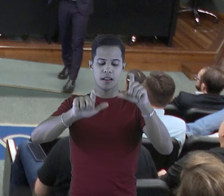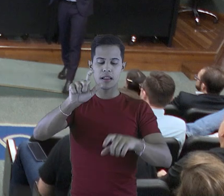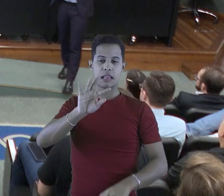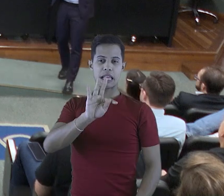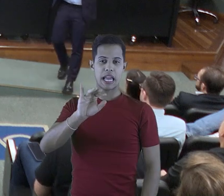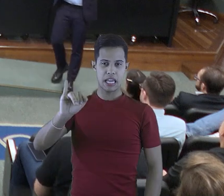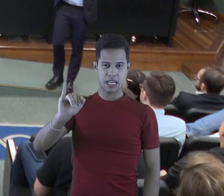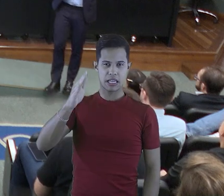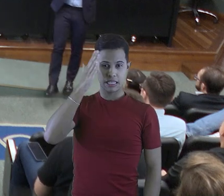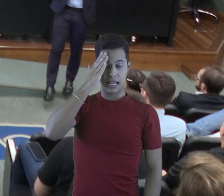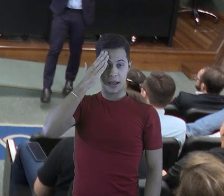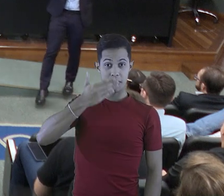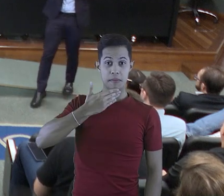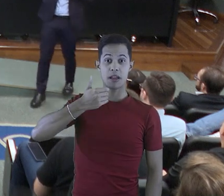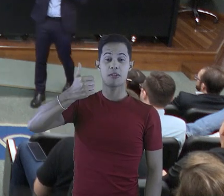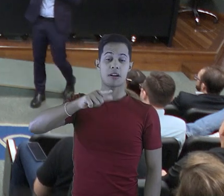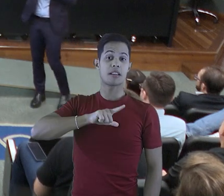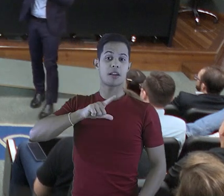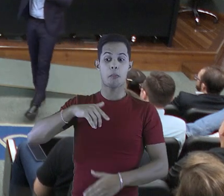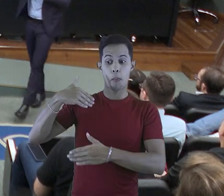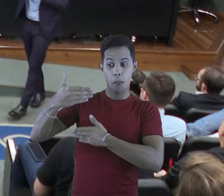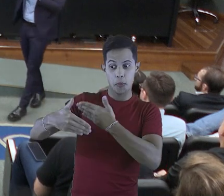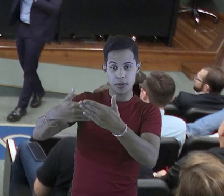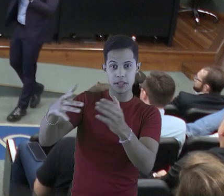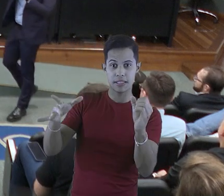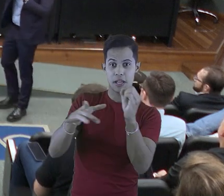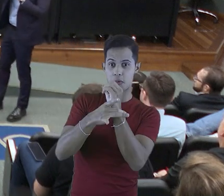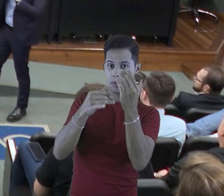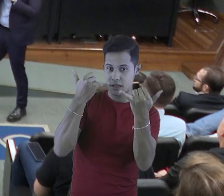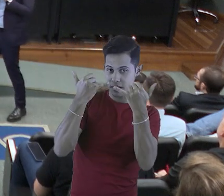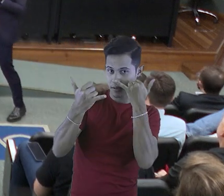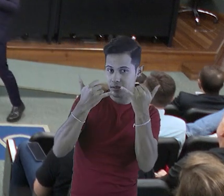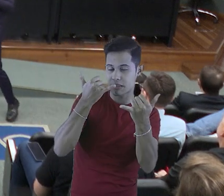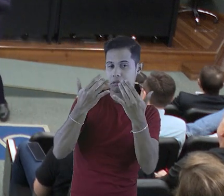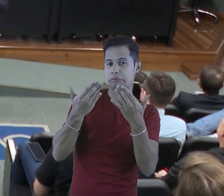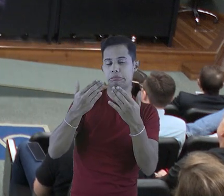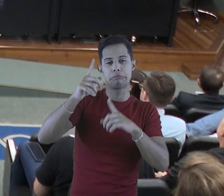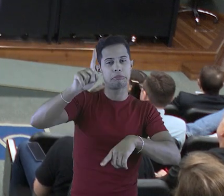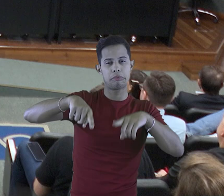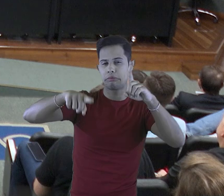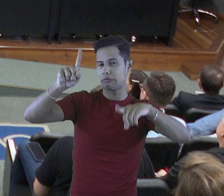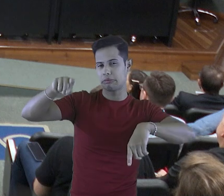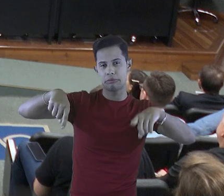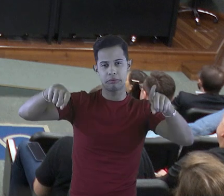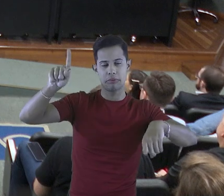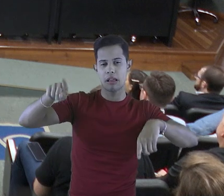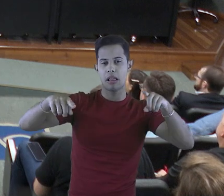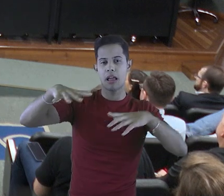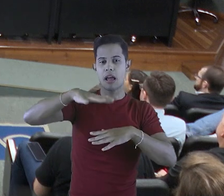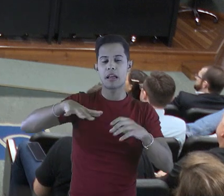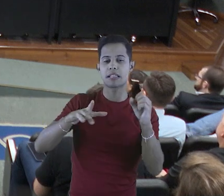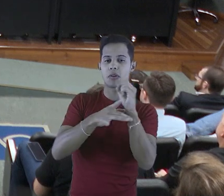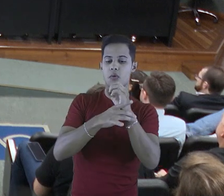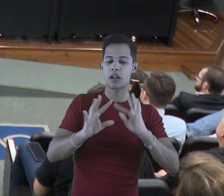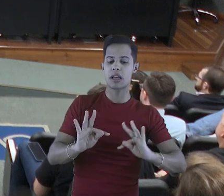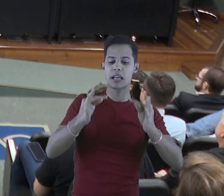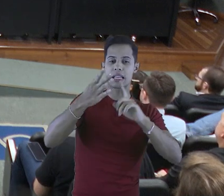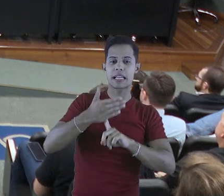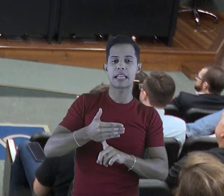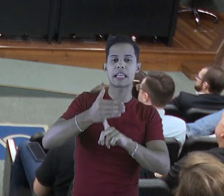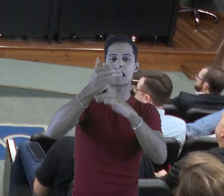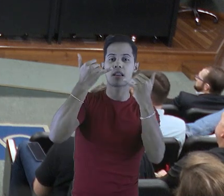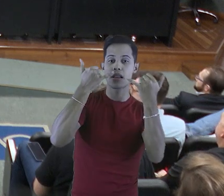TI, que sabe melhor do que eu, tem lá todo o processo de segurança da informação, através das várias ISOs e etc., de segurança e tecnologia da informação,